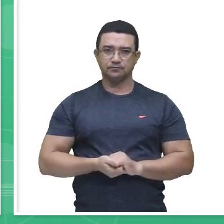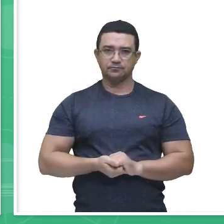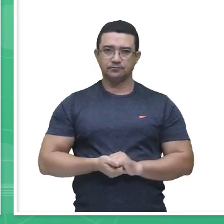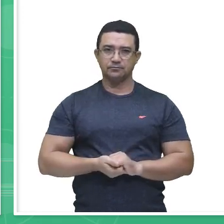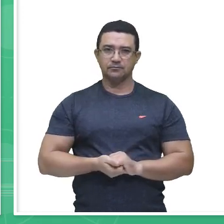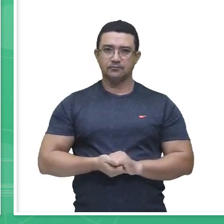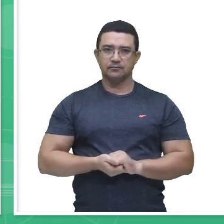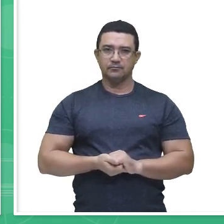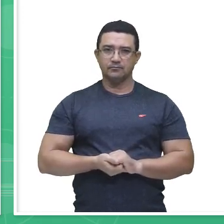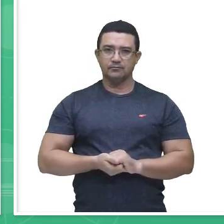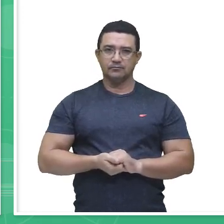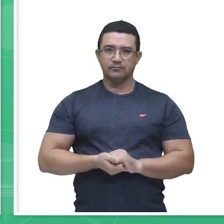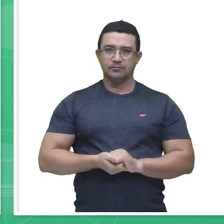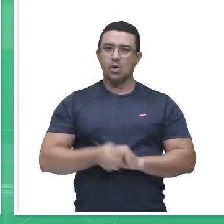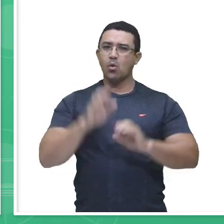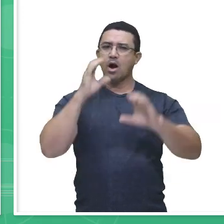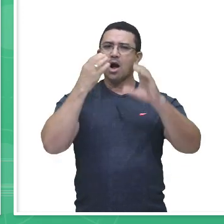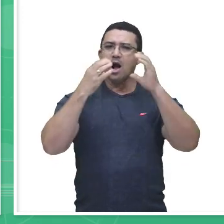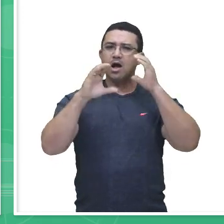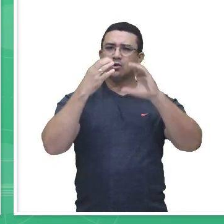cantor das selvas entre bravas